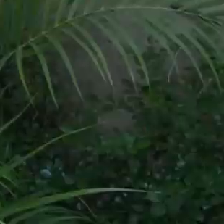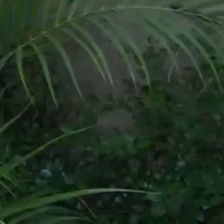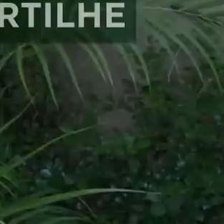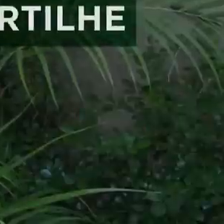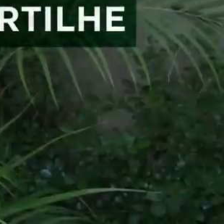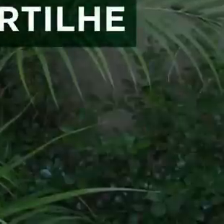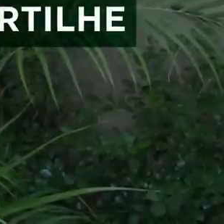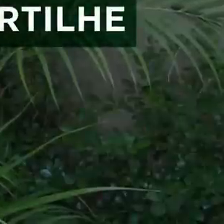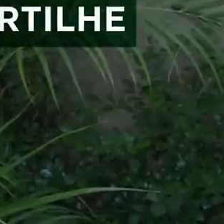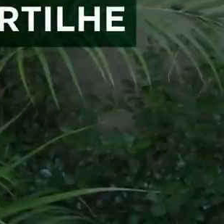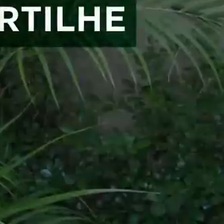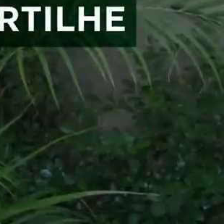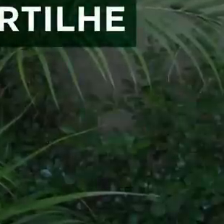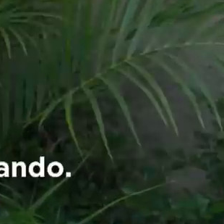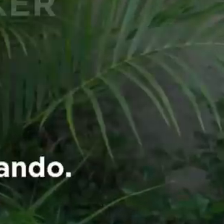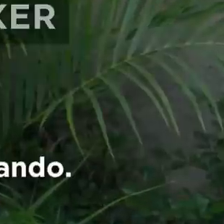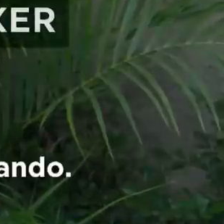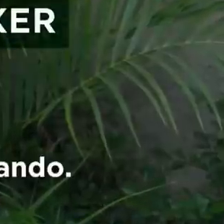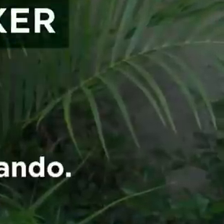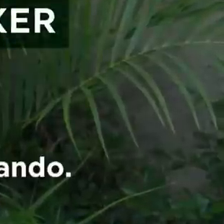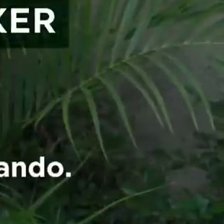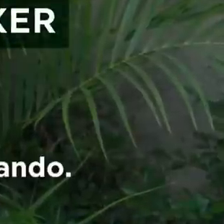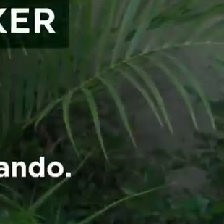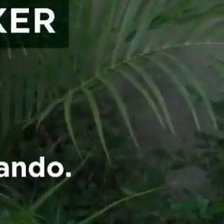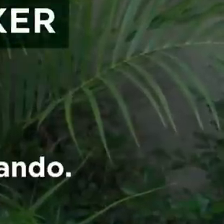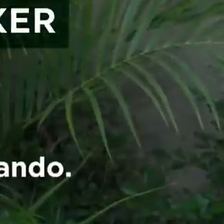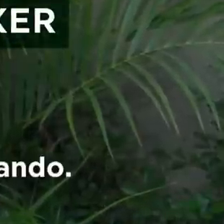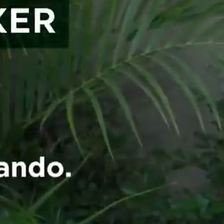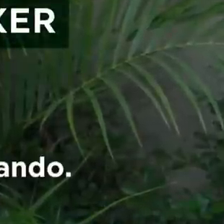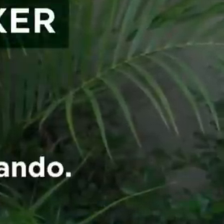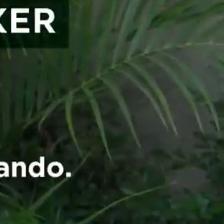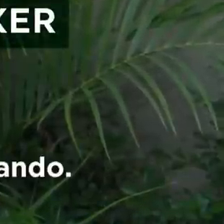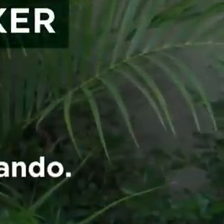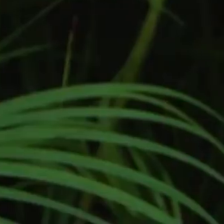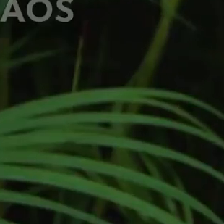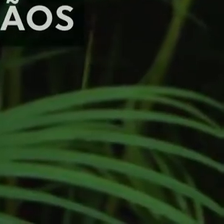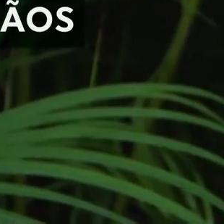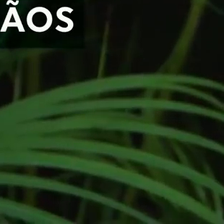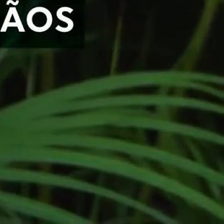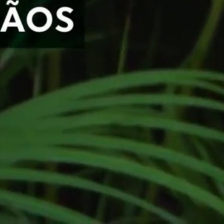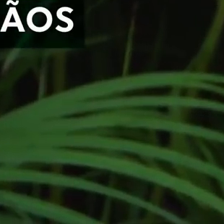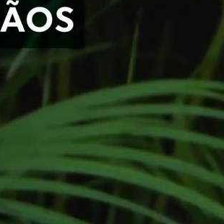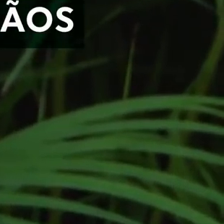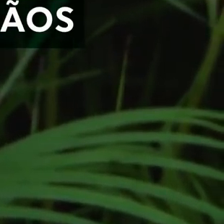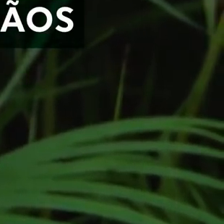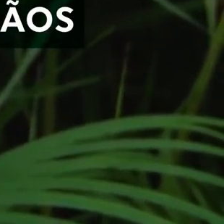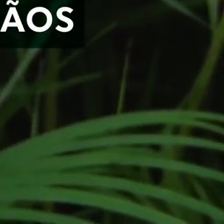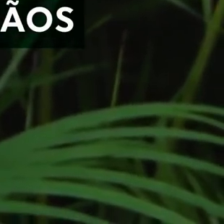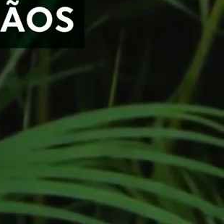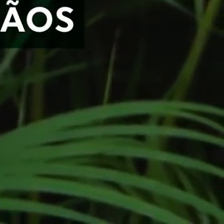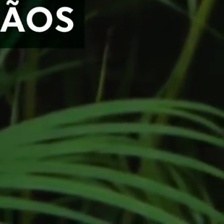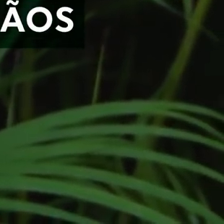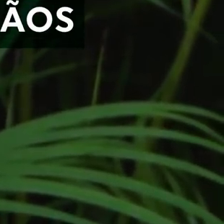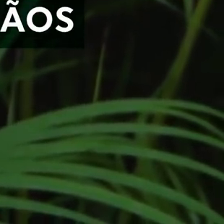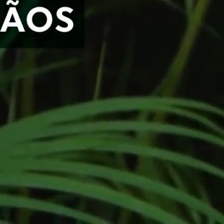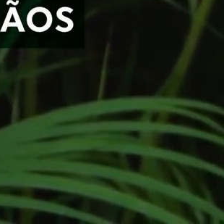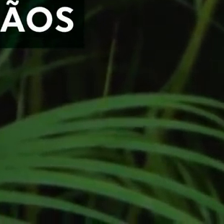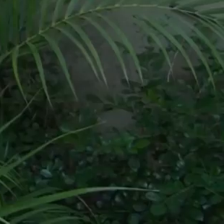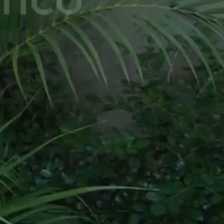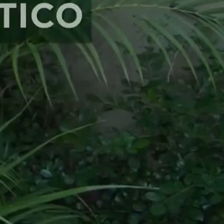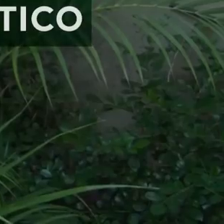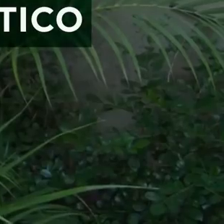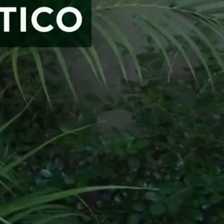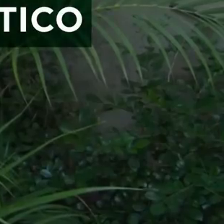atenção! Não compartilhe sua máscara e evite mexer nela enquanto estiver usando. Ao chegar em casa, lave as mãos com água e sabão, antes de